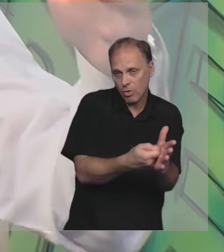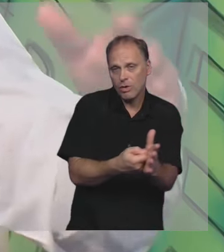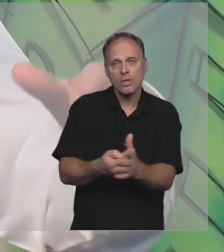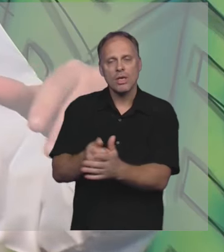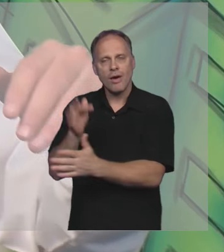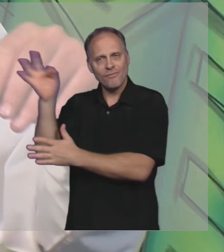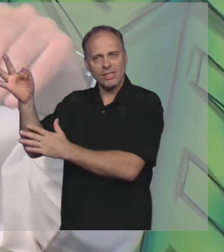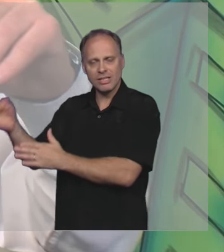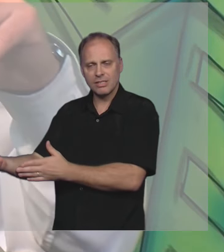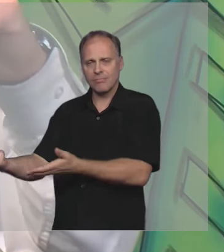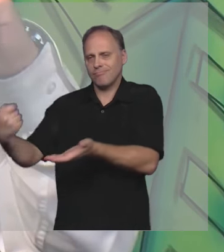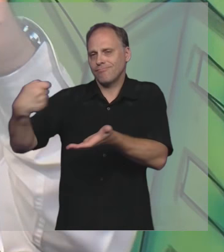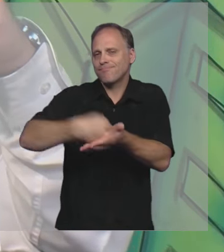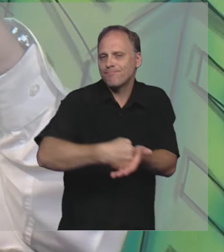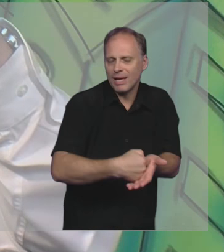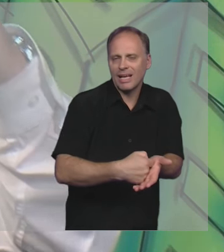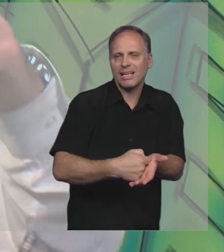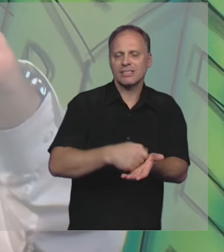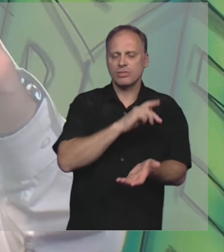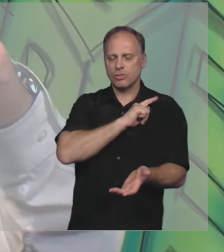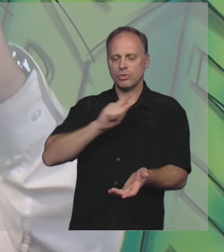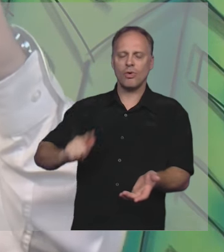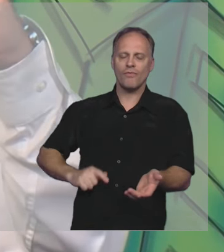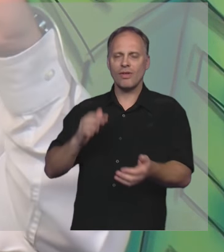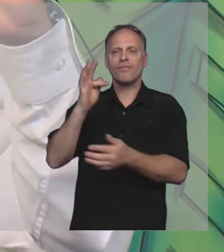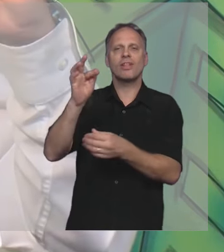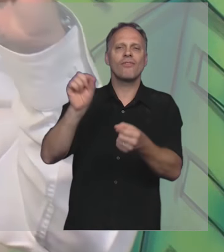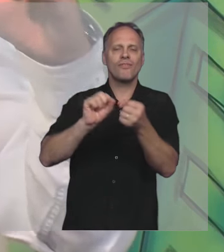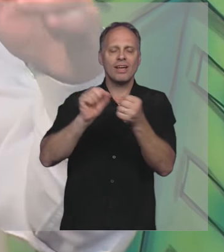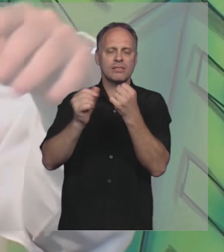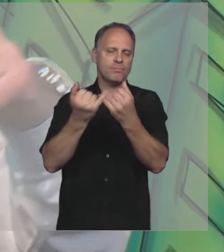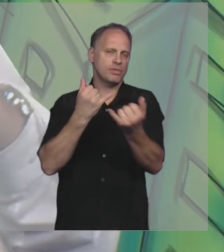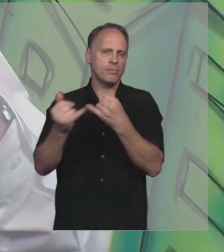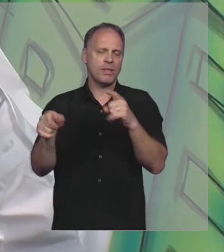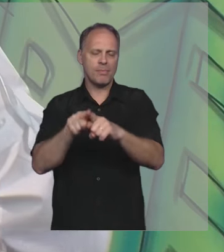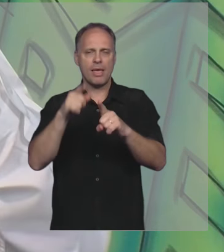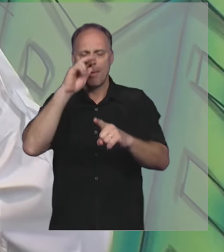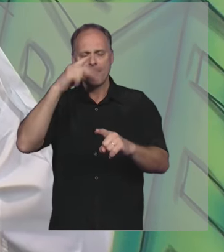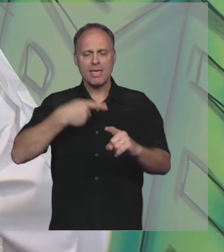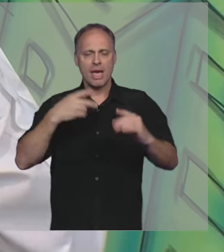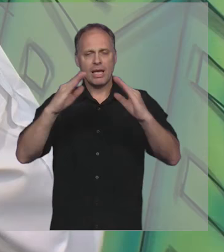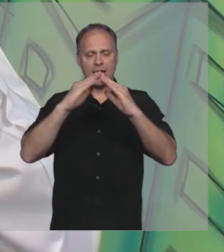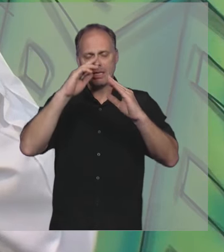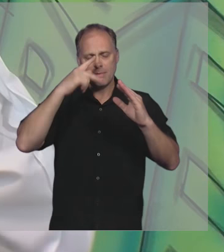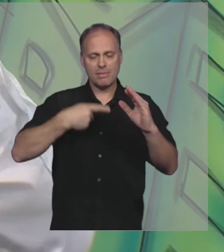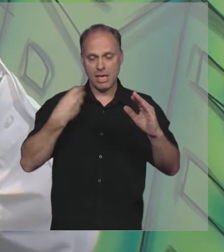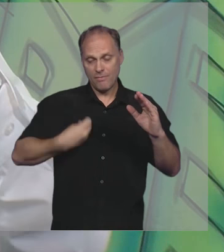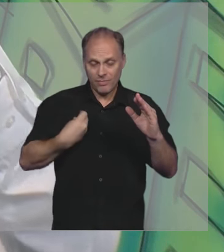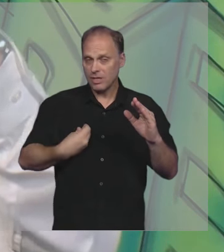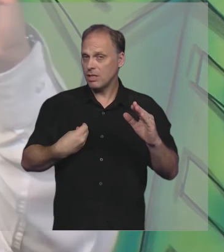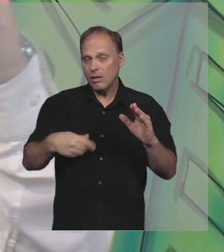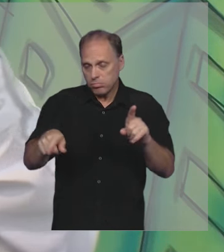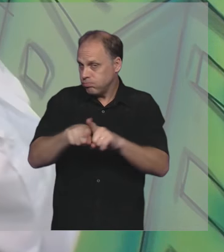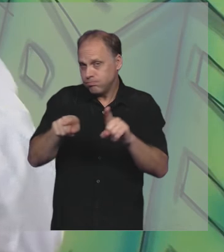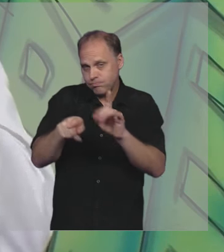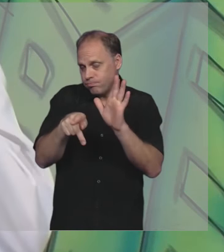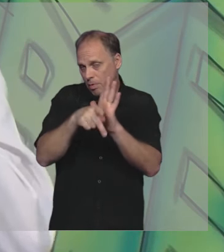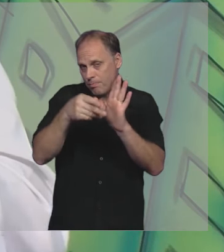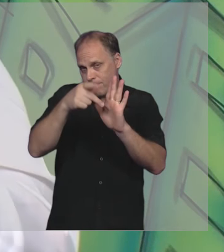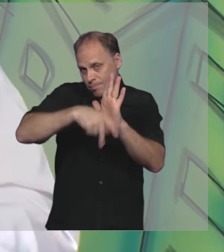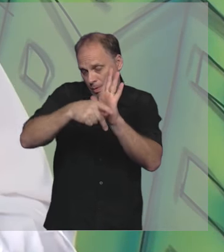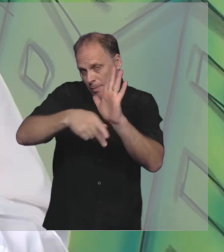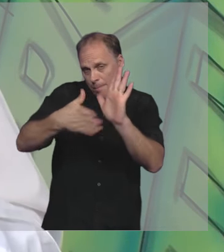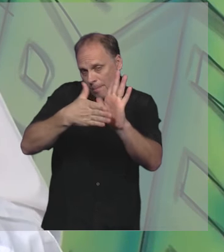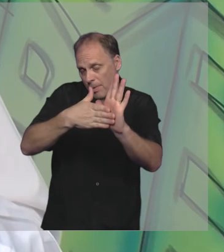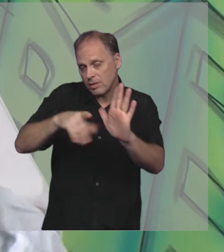custeado por uma área de financiamento, como o governo federal faz para o programa Minha Casa Minha Vida, né? São programas